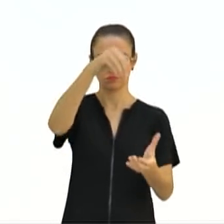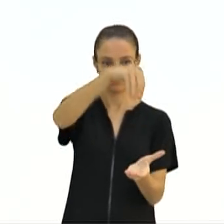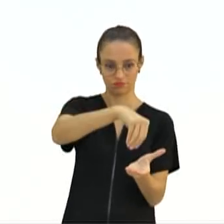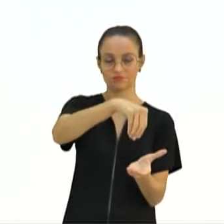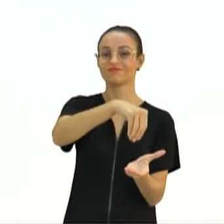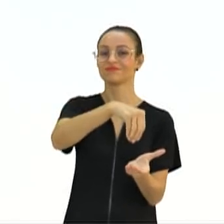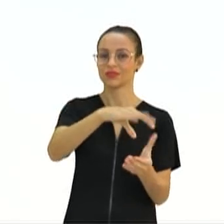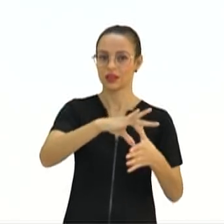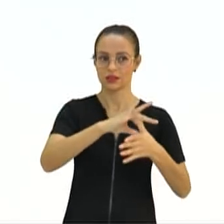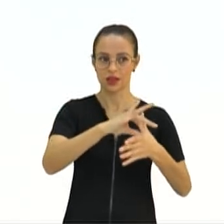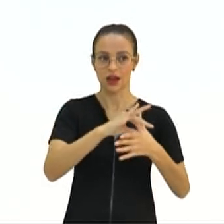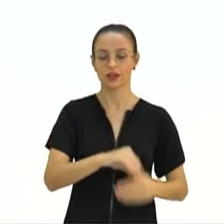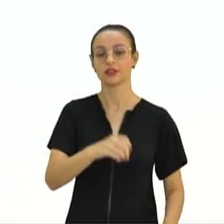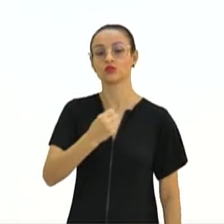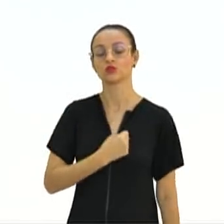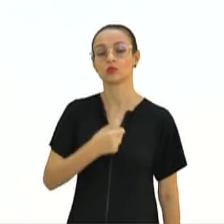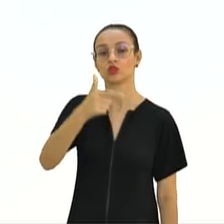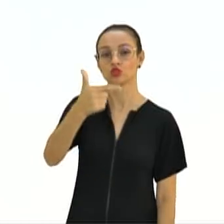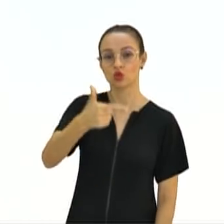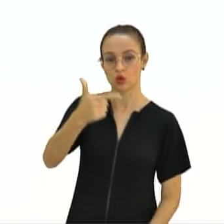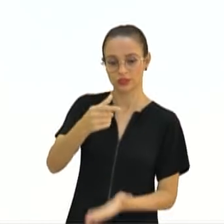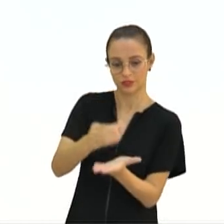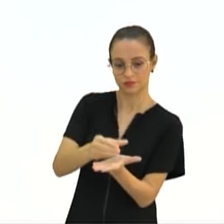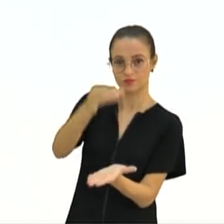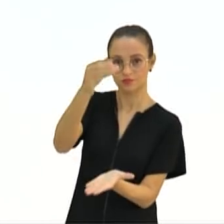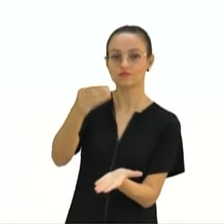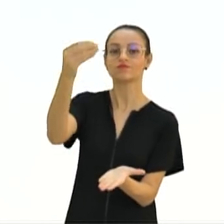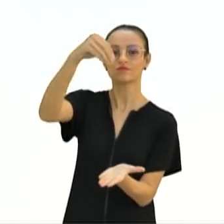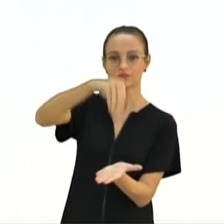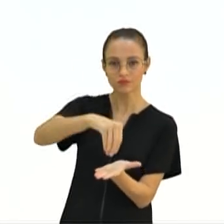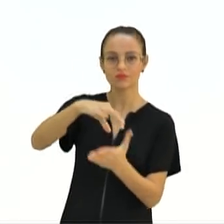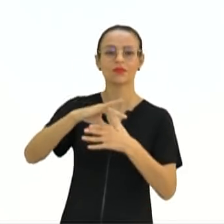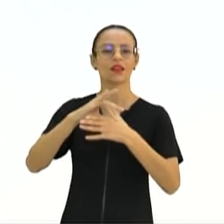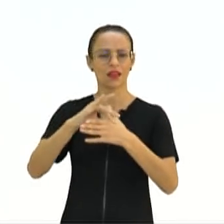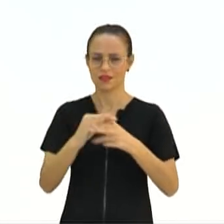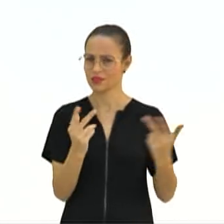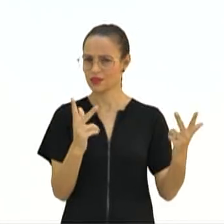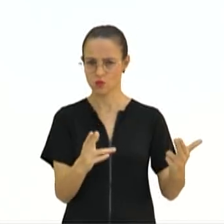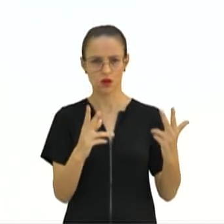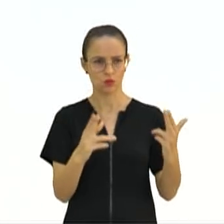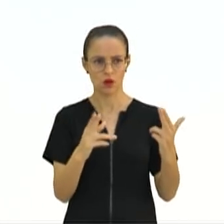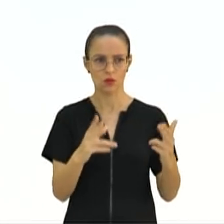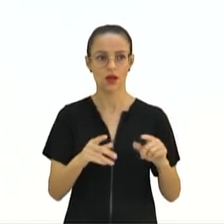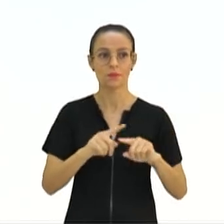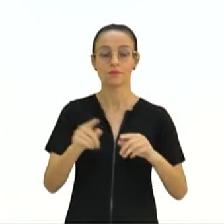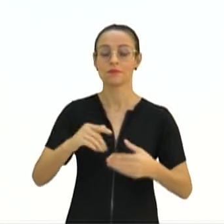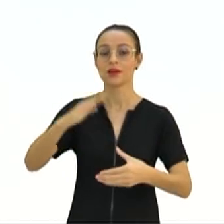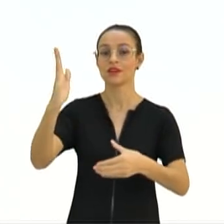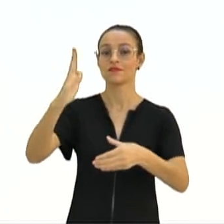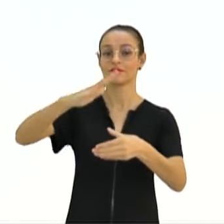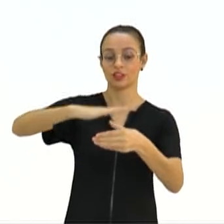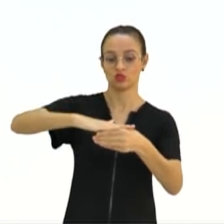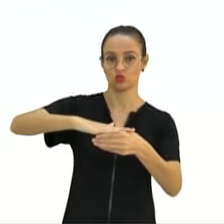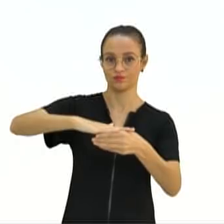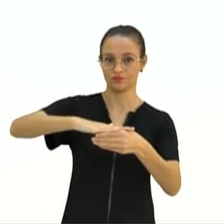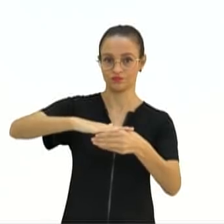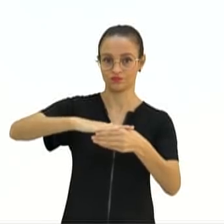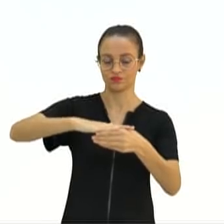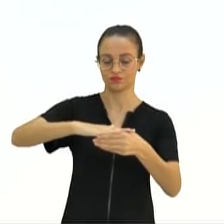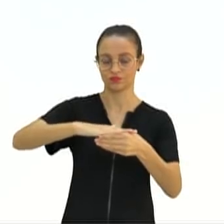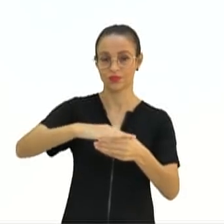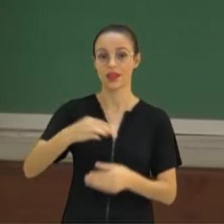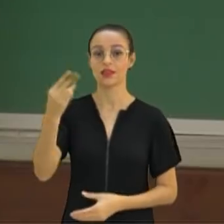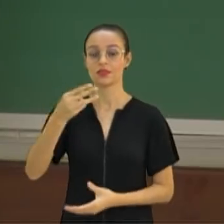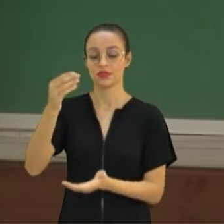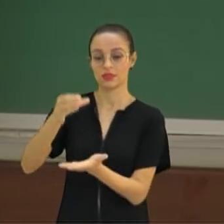carne. No frasco número 2, ele também colocou um pedaço de carne nas mesmas proporções e tamanho, só que fechado com uma gaze. E num